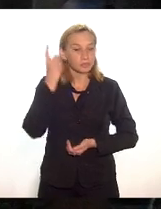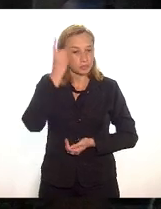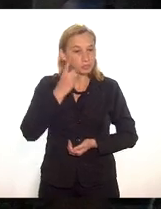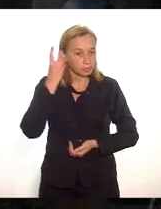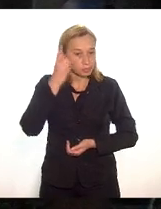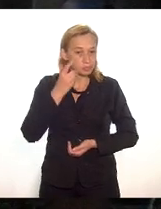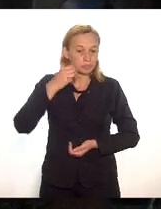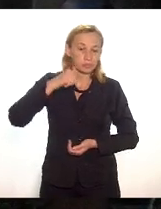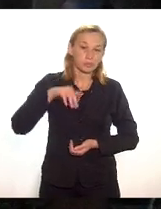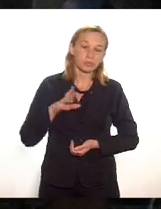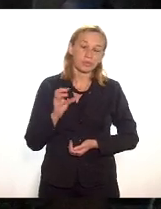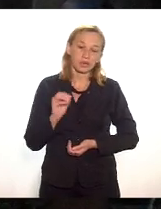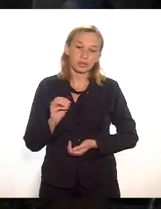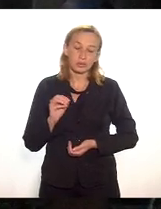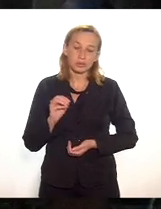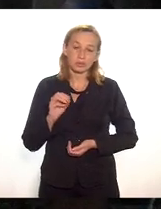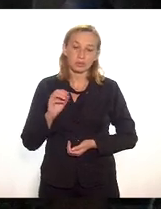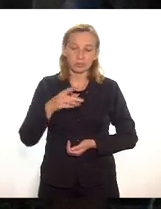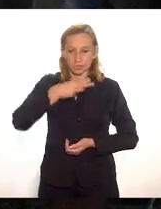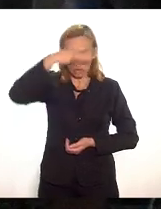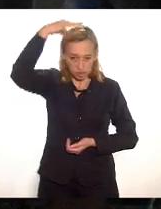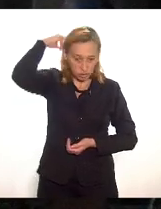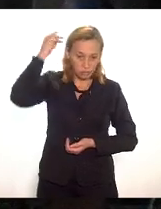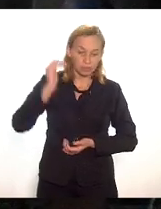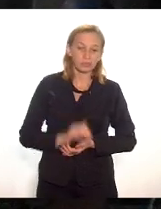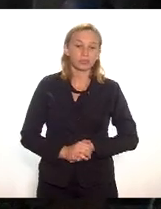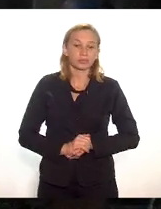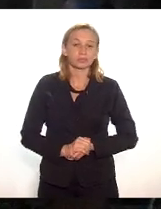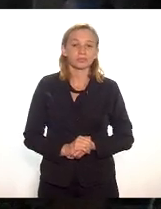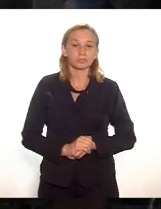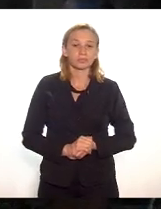Deputado Márcio Pacheco.